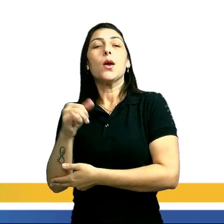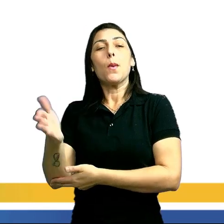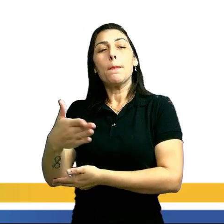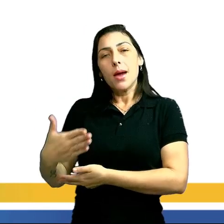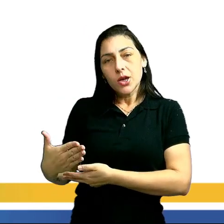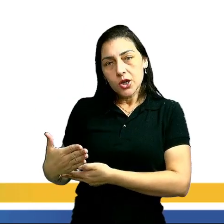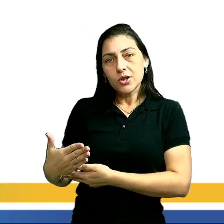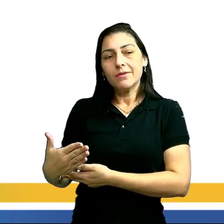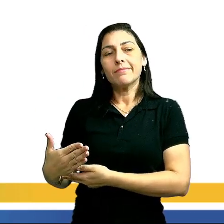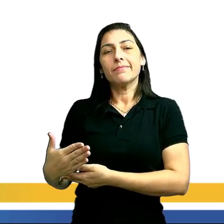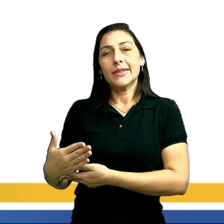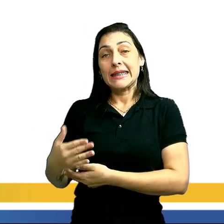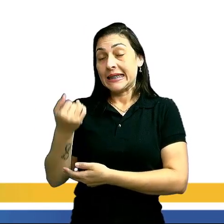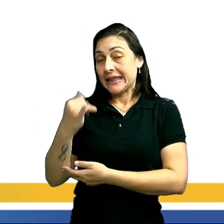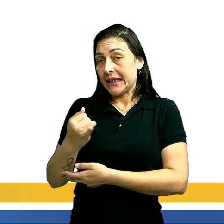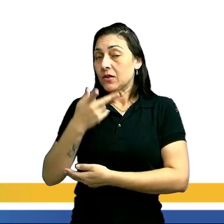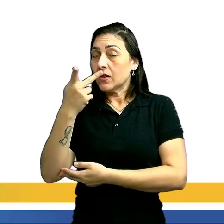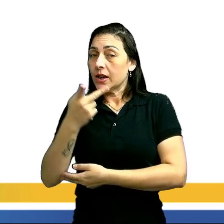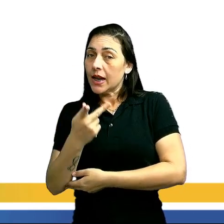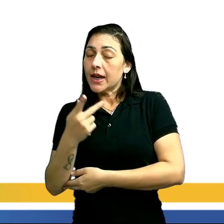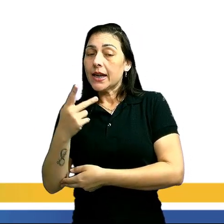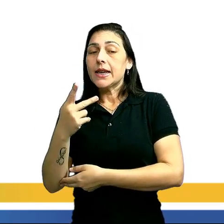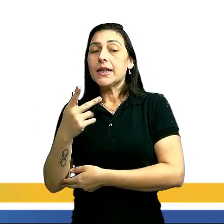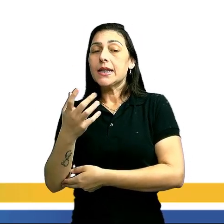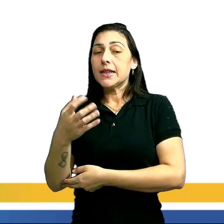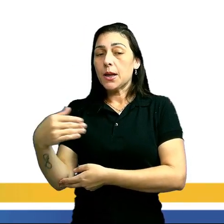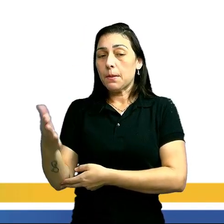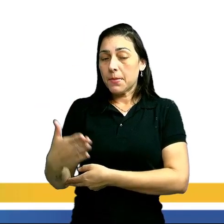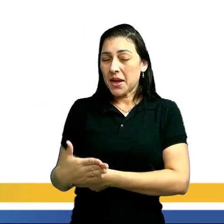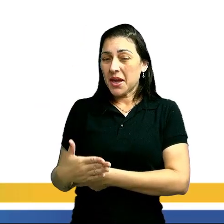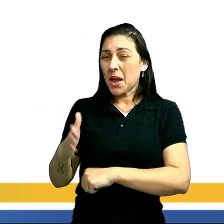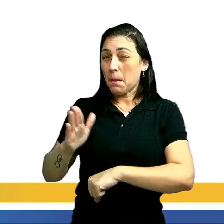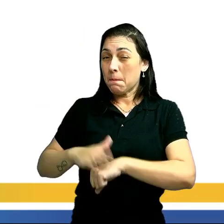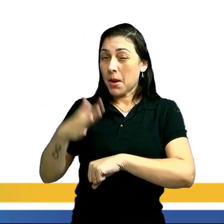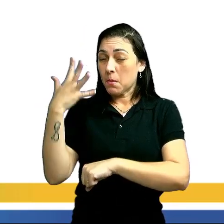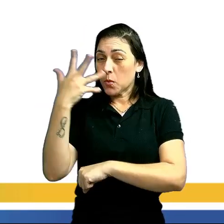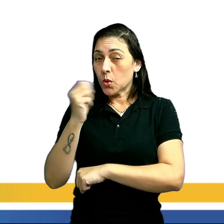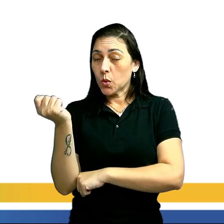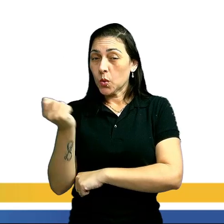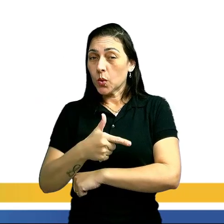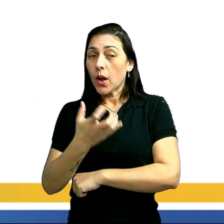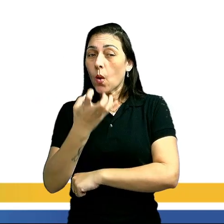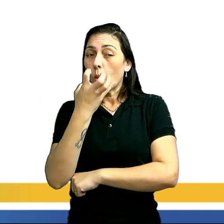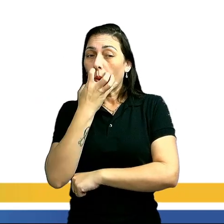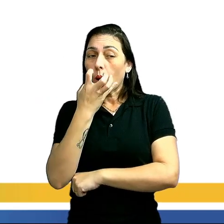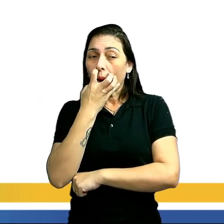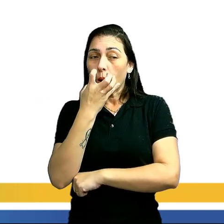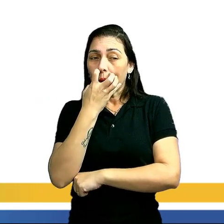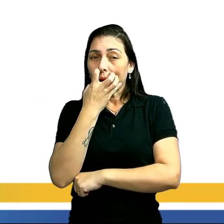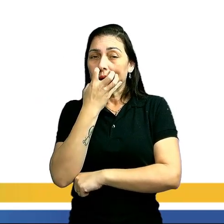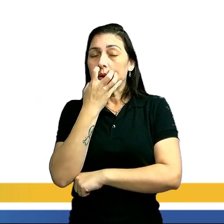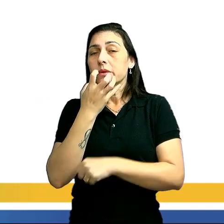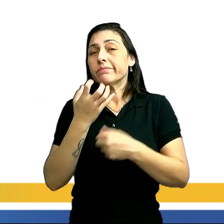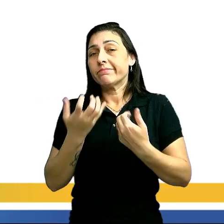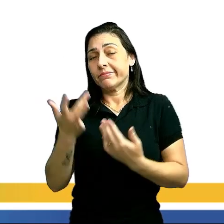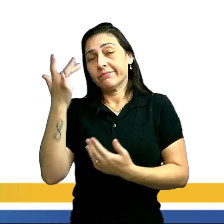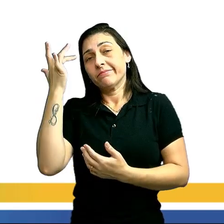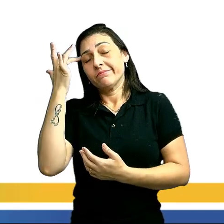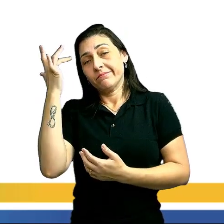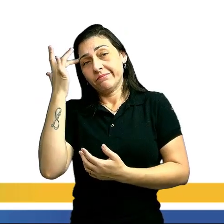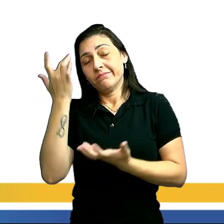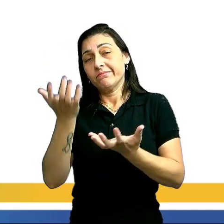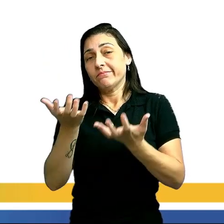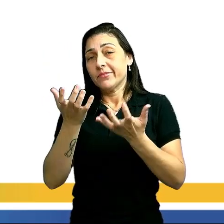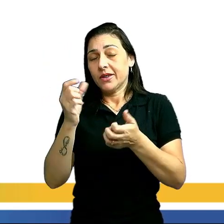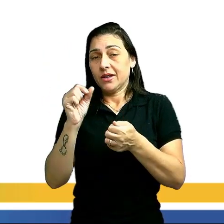peixe-gota. Ora, se alguém me disser que esse peixe-gota é mais bonito do que esse cão da raça husky siberiana, eu acho que ele está